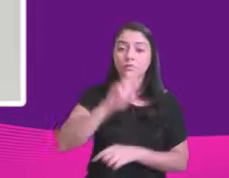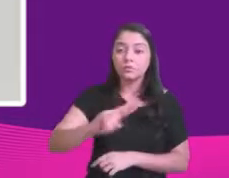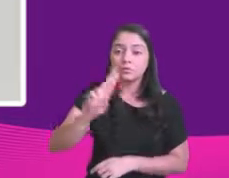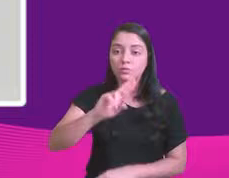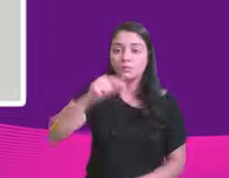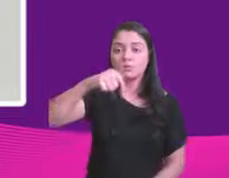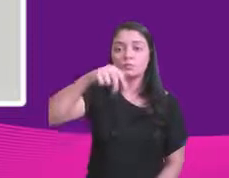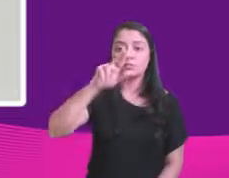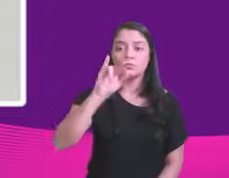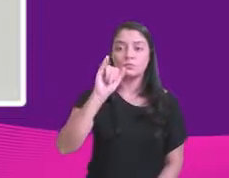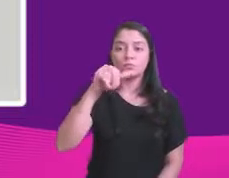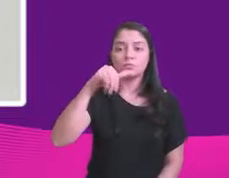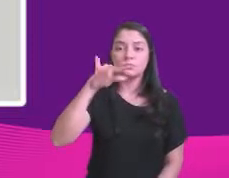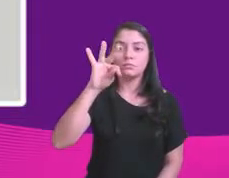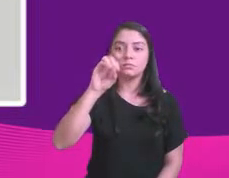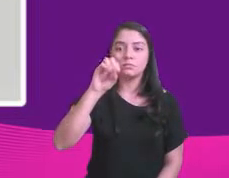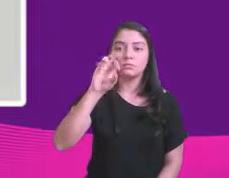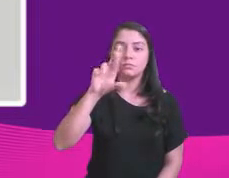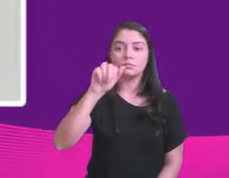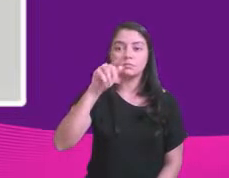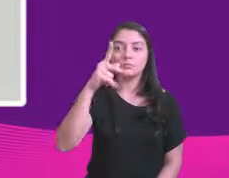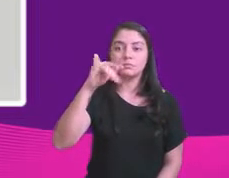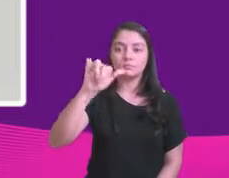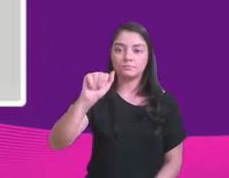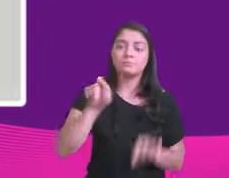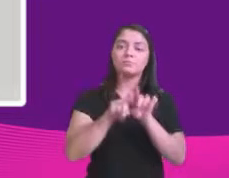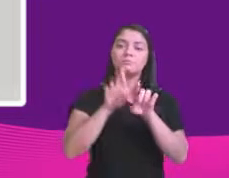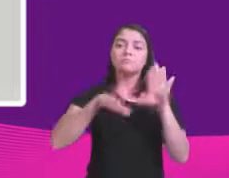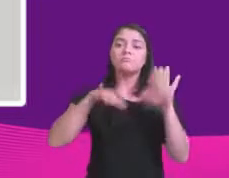pacientes sensíveis à platina. Quando a gente compara,